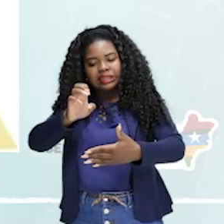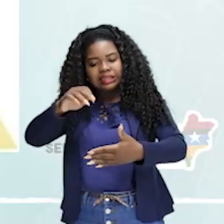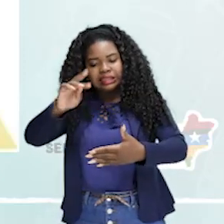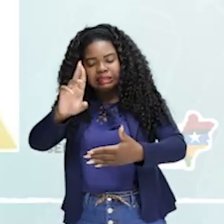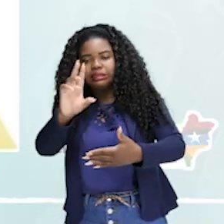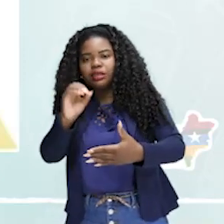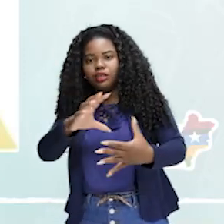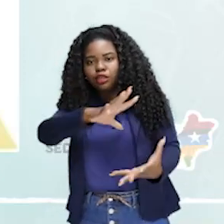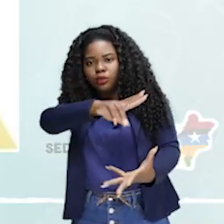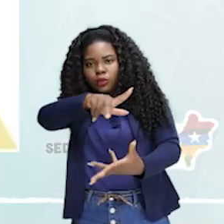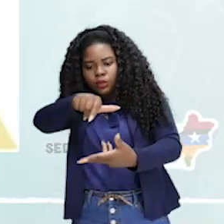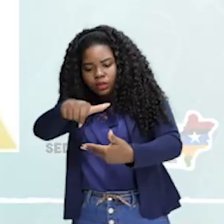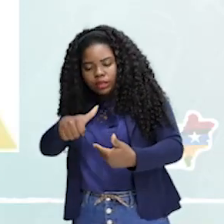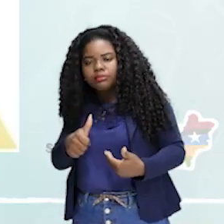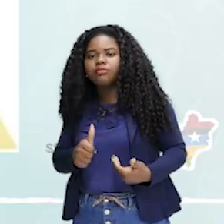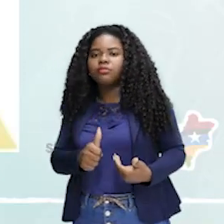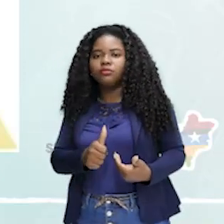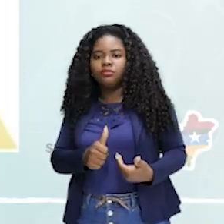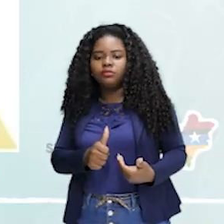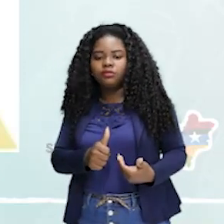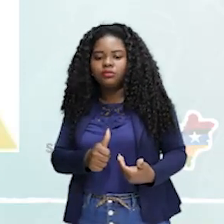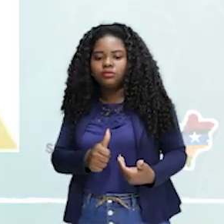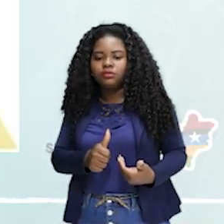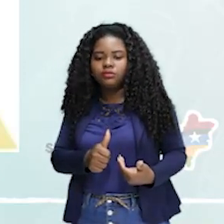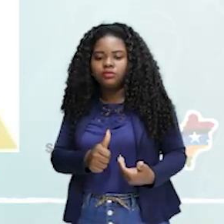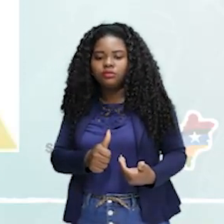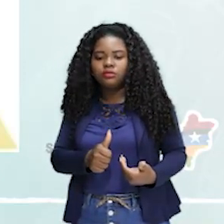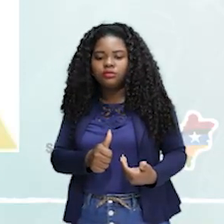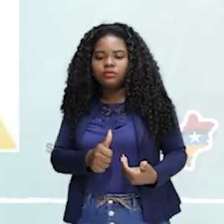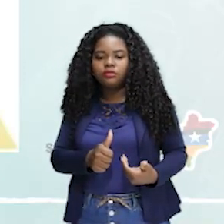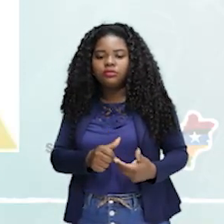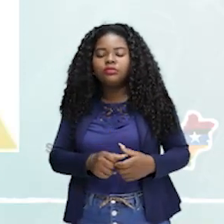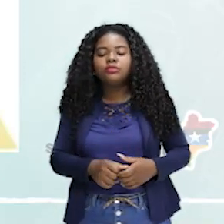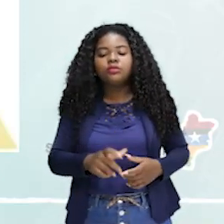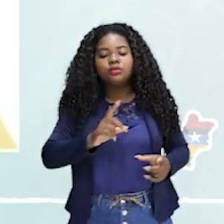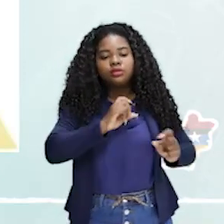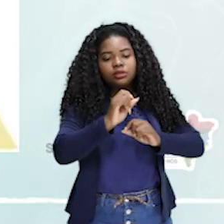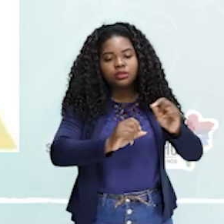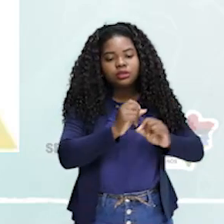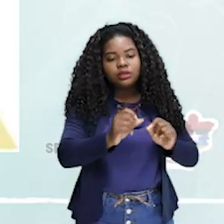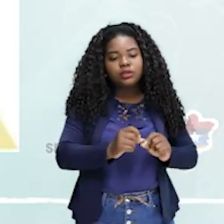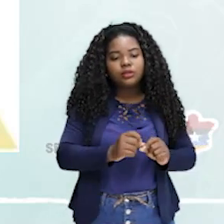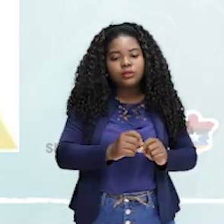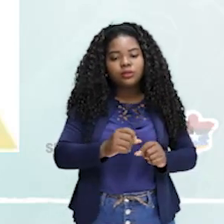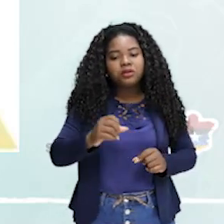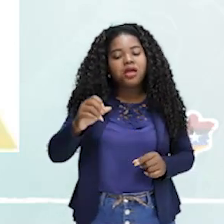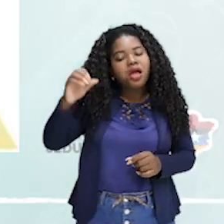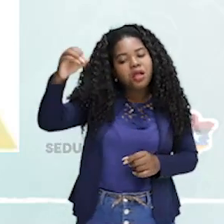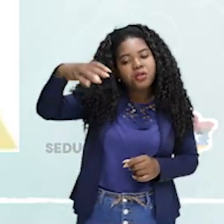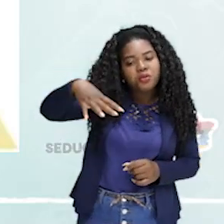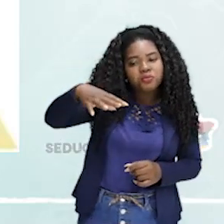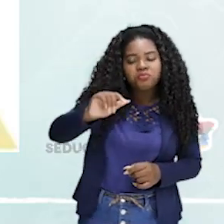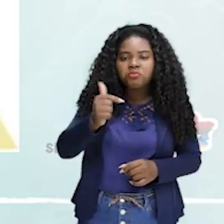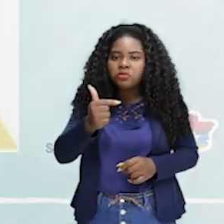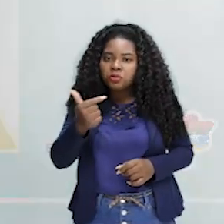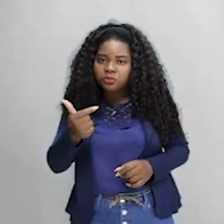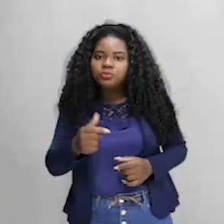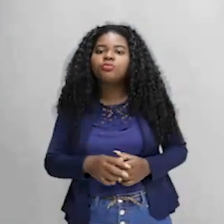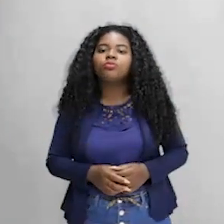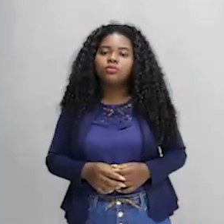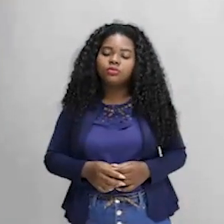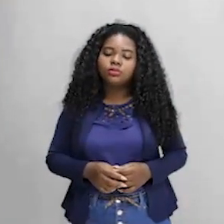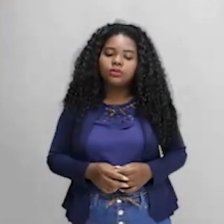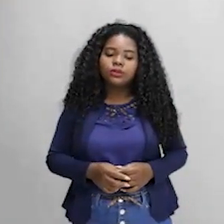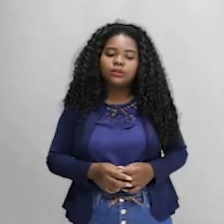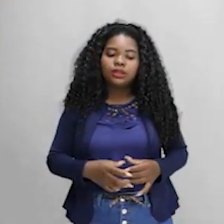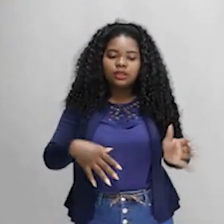acontecer com o porte arbóreo, ele vai diminuindo pela diminuição de luz e pluviosidade até chegar na região